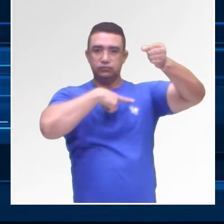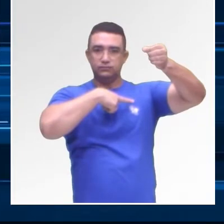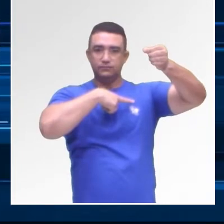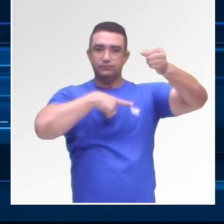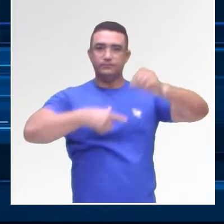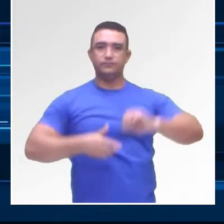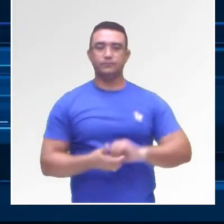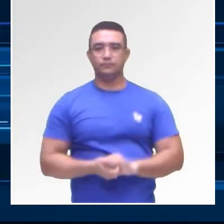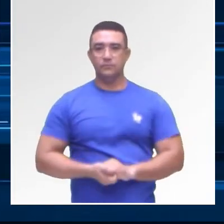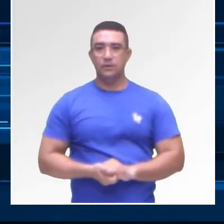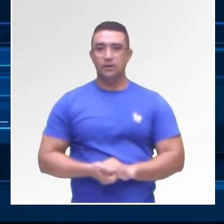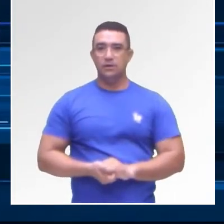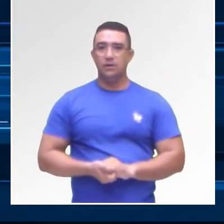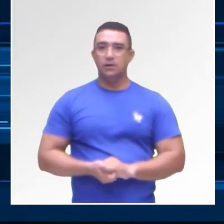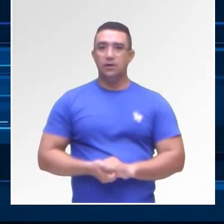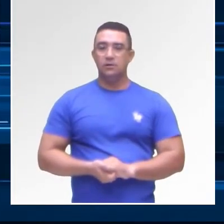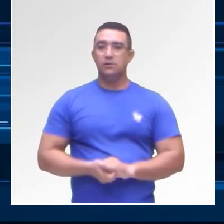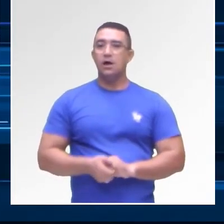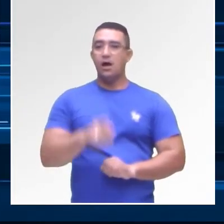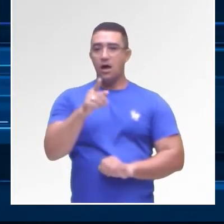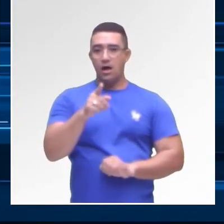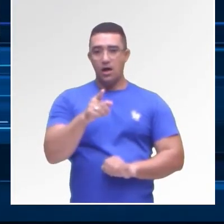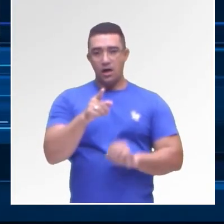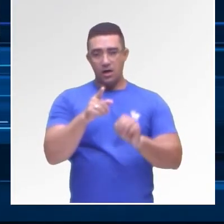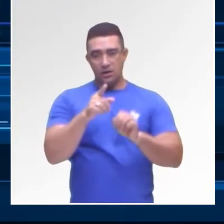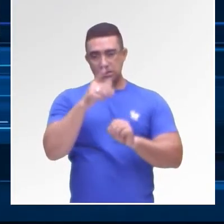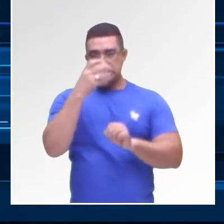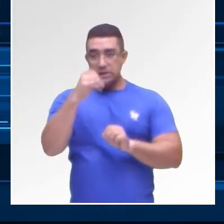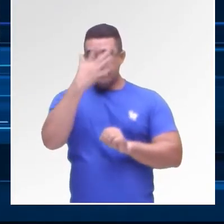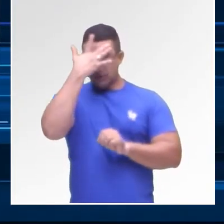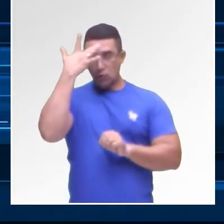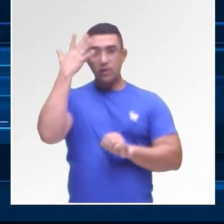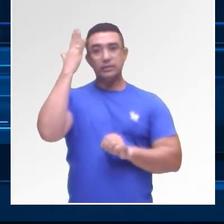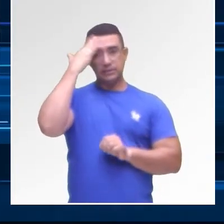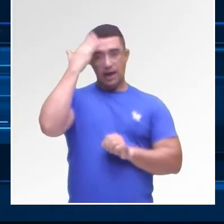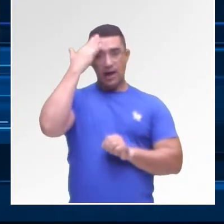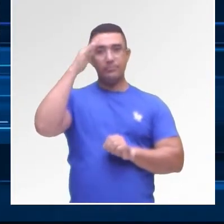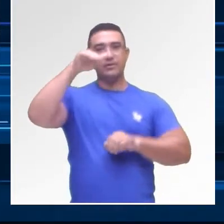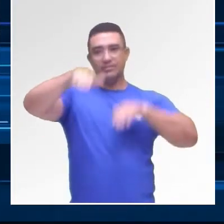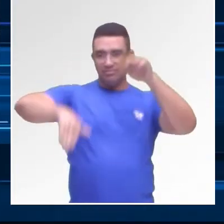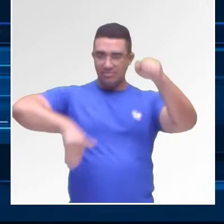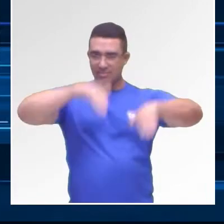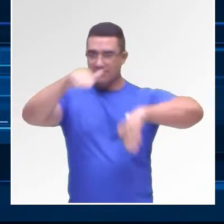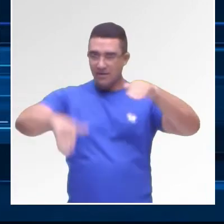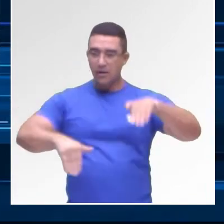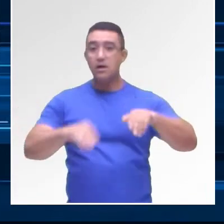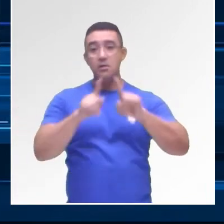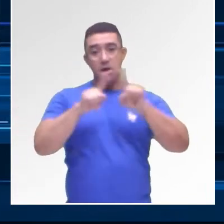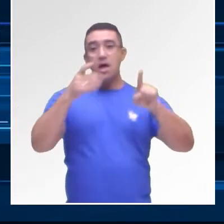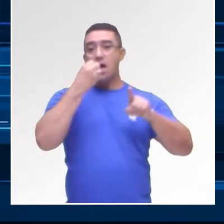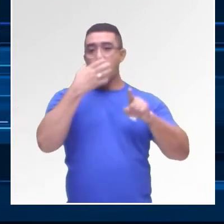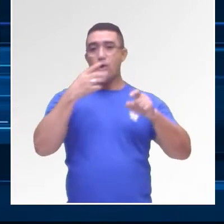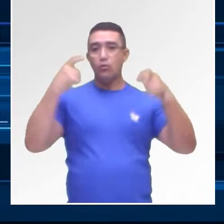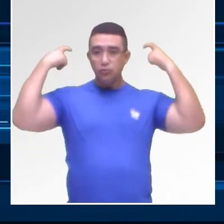indivíduo saiba nadar, mas é bom utilizar um colete